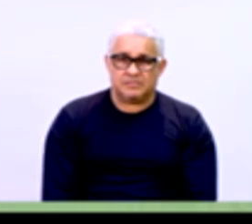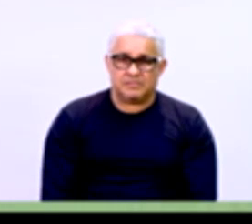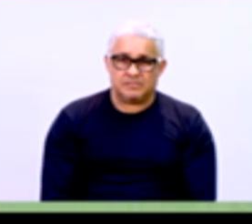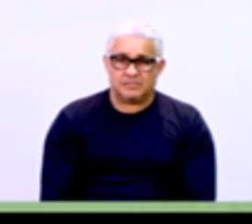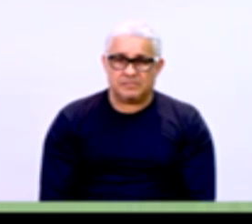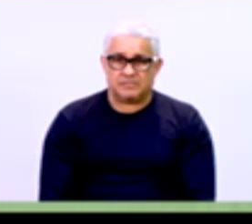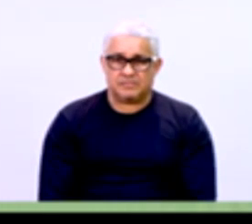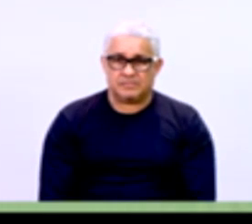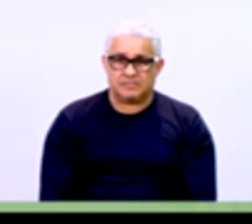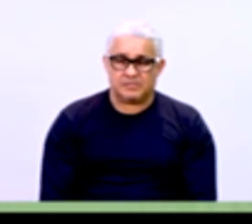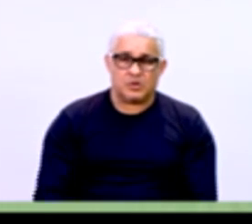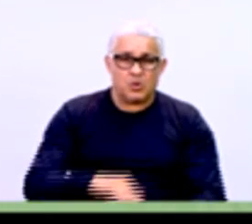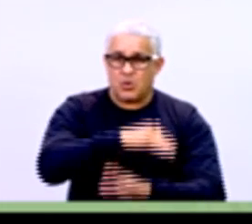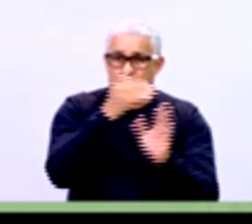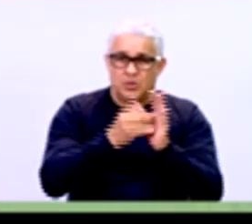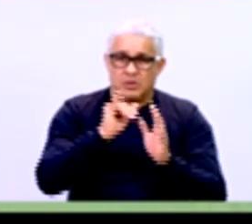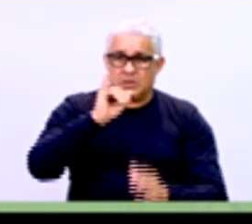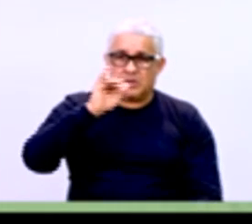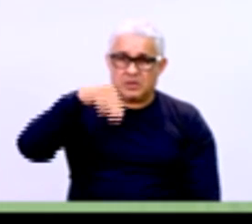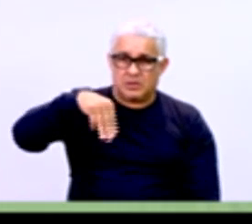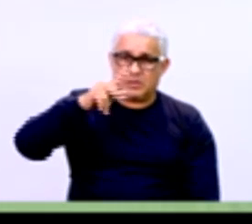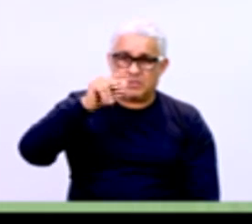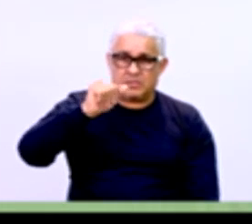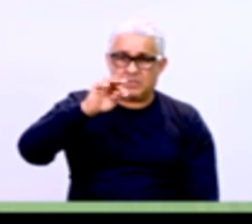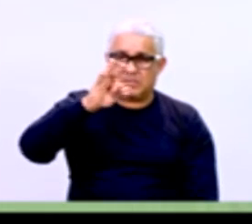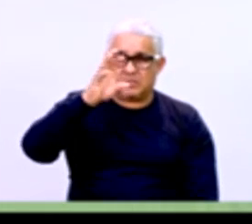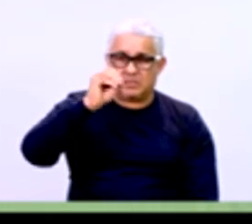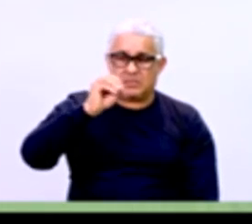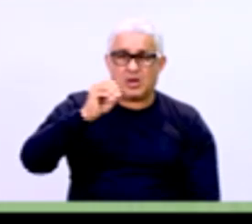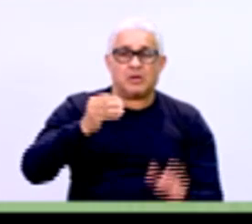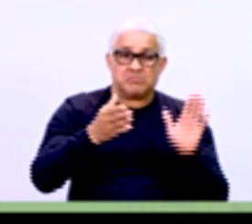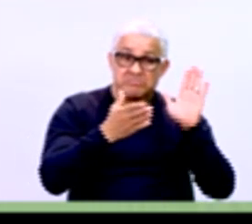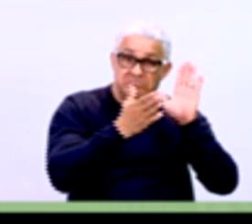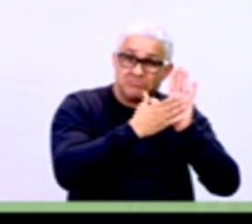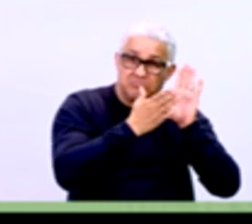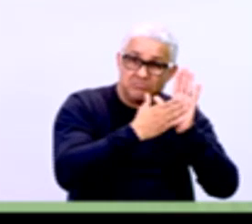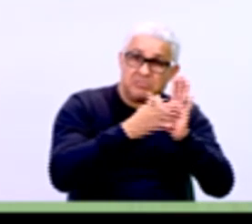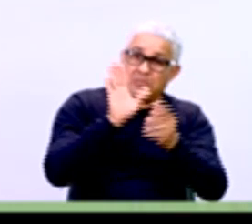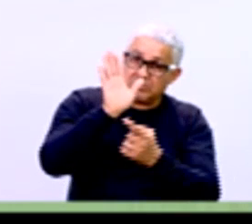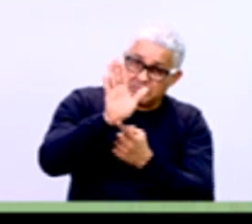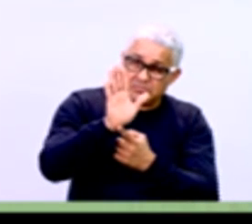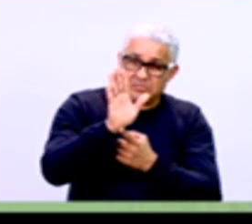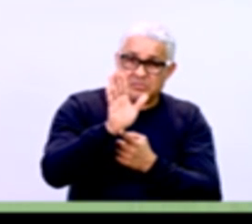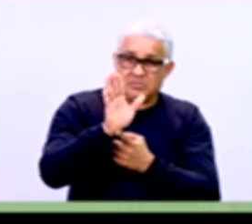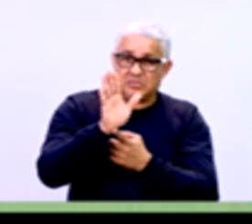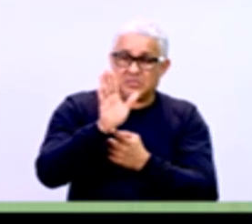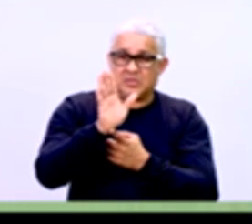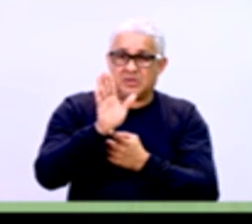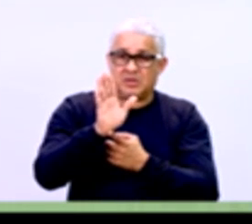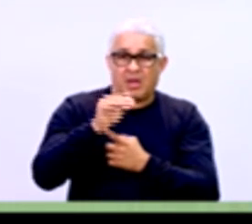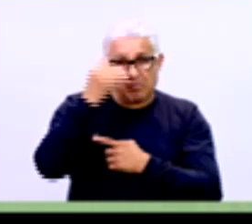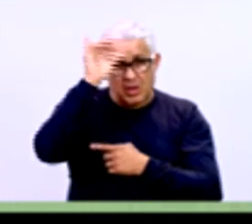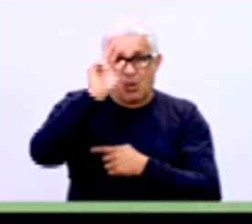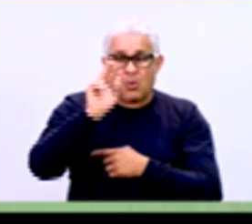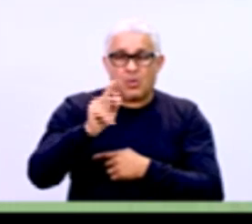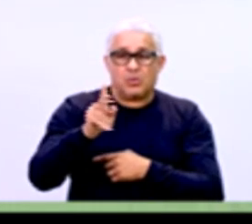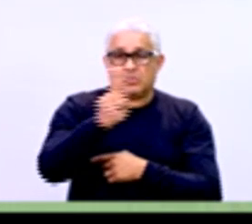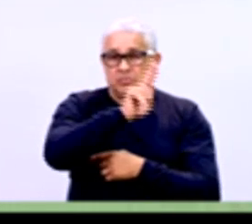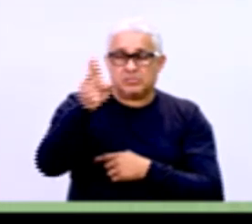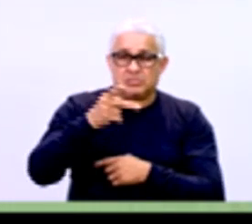enfim, essa questão toda do impacto ambiental e começaram a trazer propostas. Eu não vou falar os nomes das indústrias, mas,